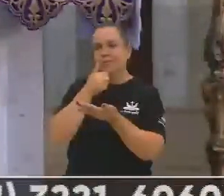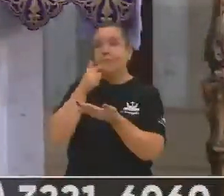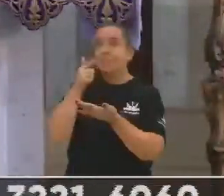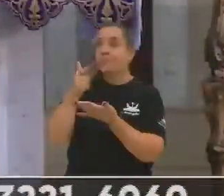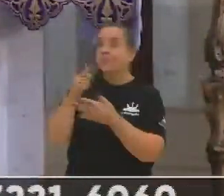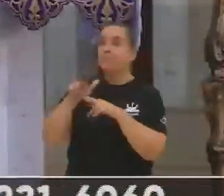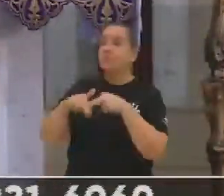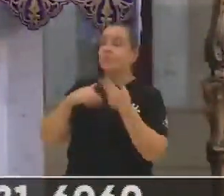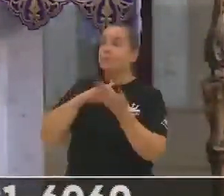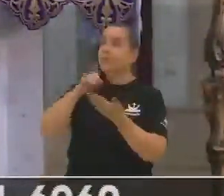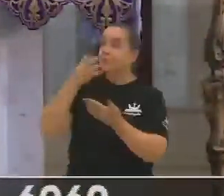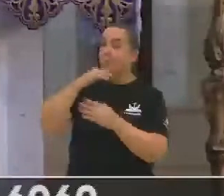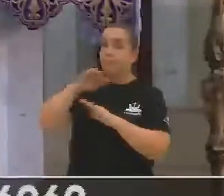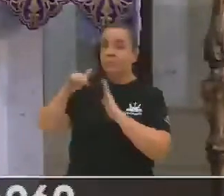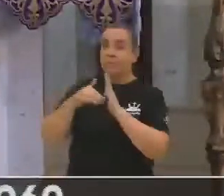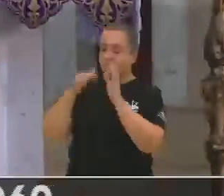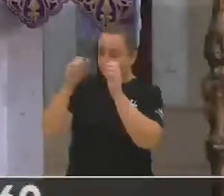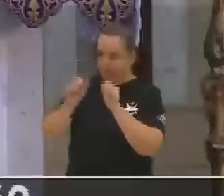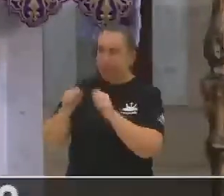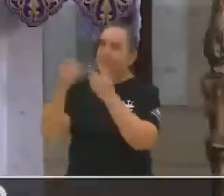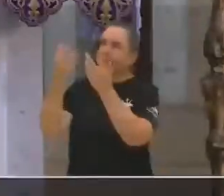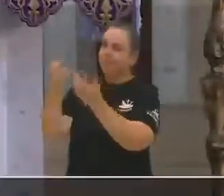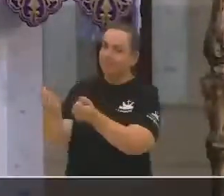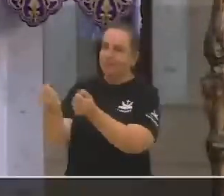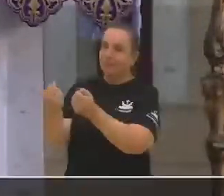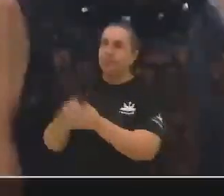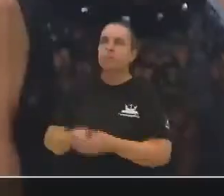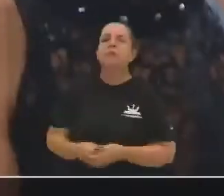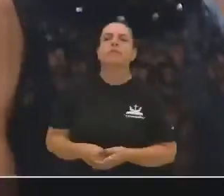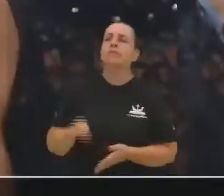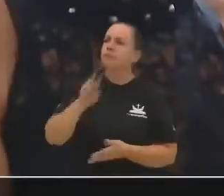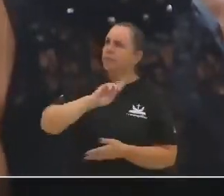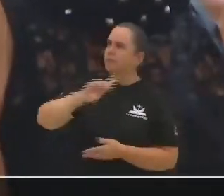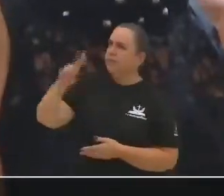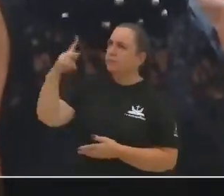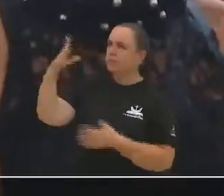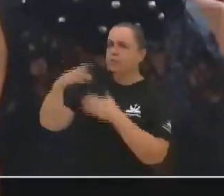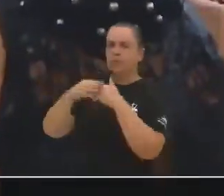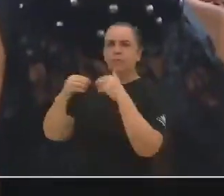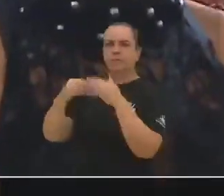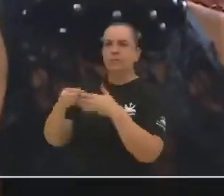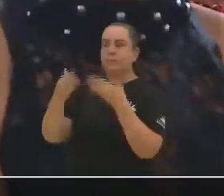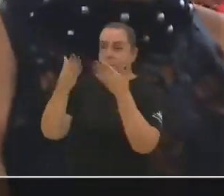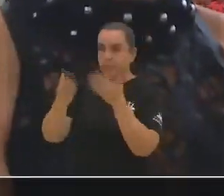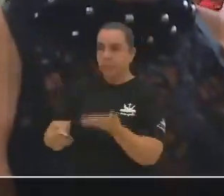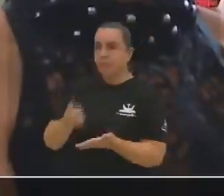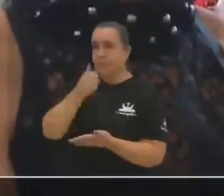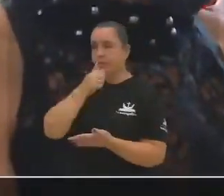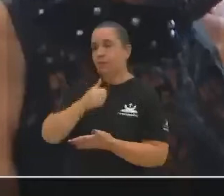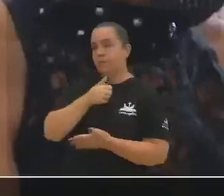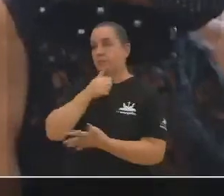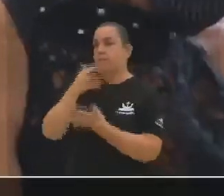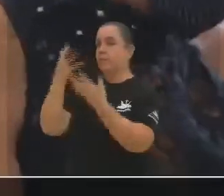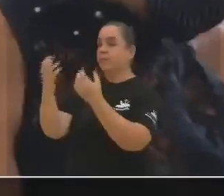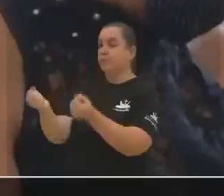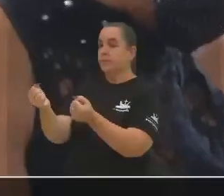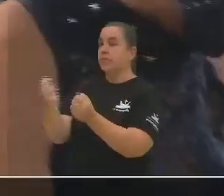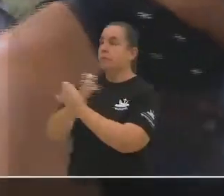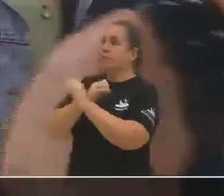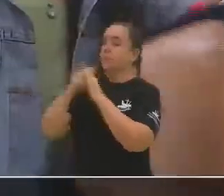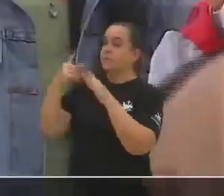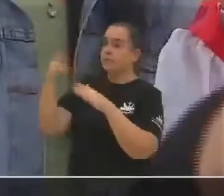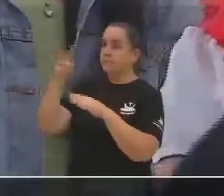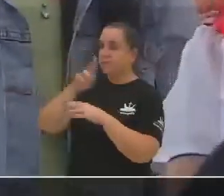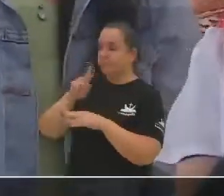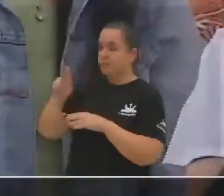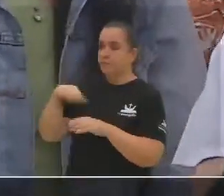seja aceito por Deus Pai Todo-Poderoso. Receba, Senhor, por tuas mãos este sacrifício,